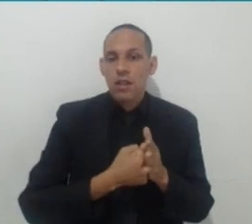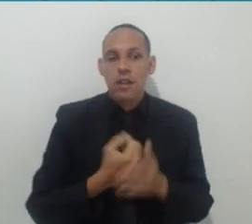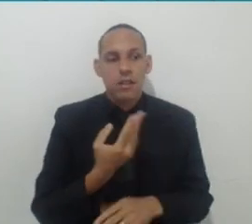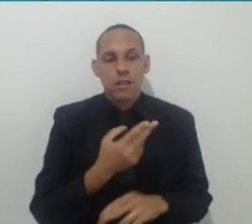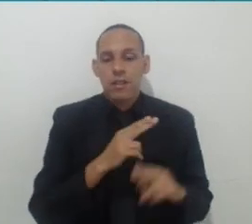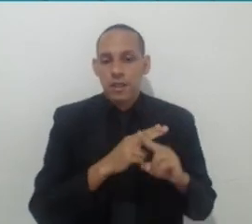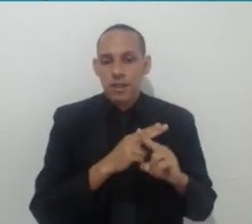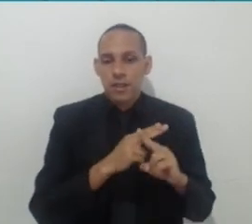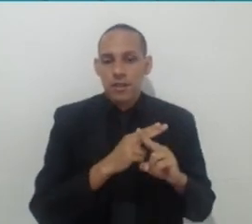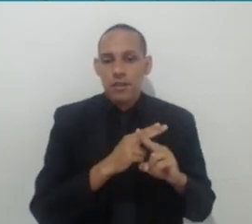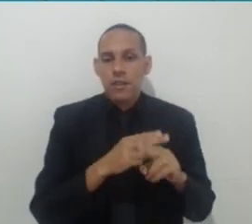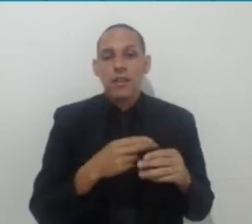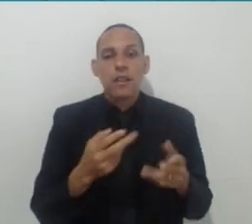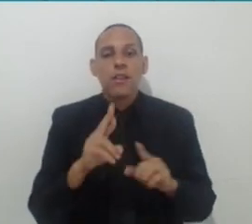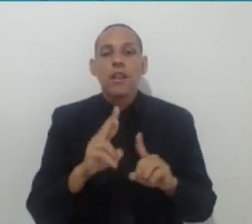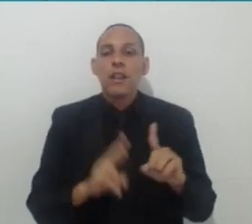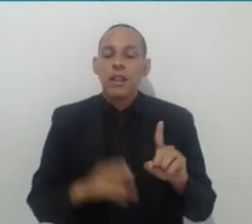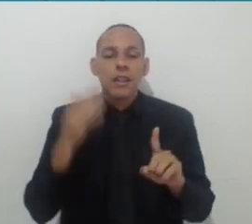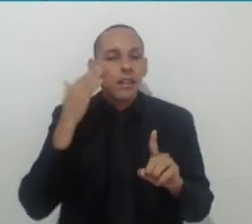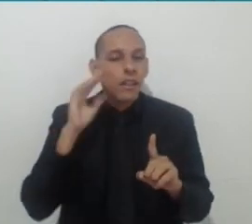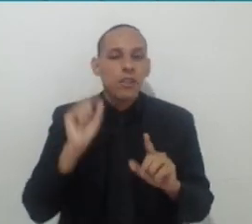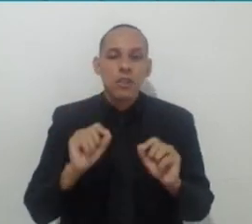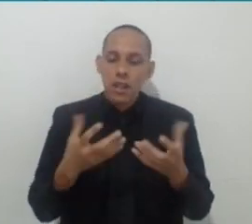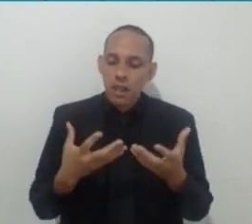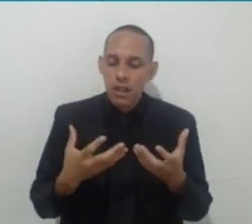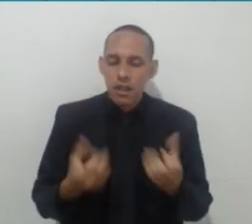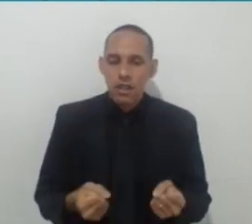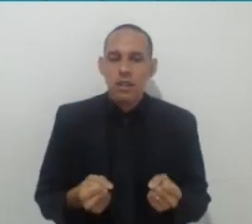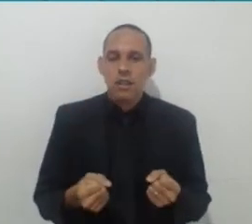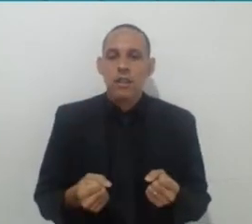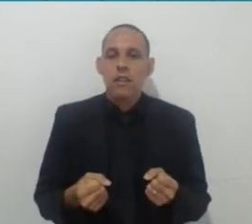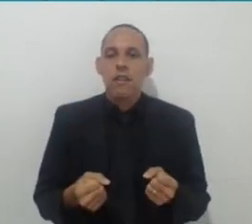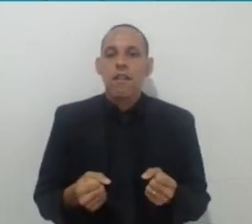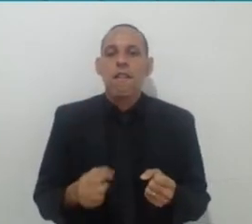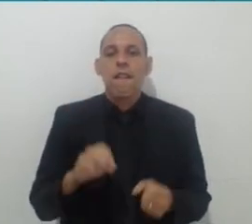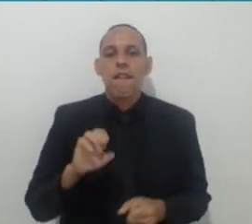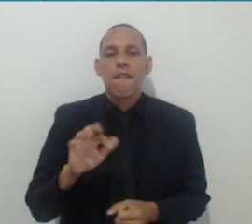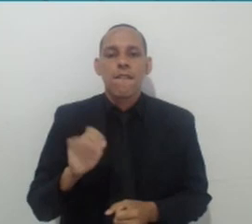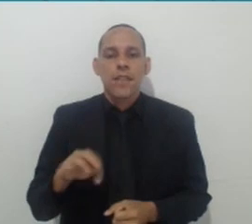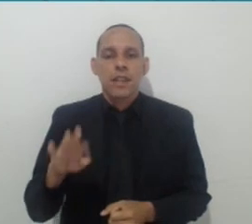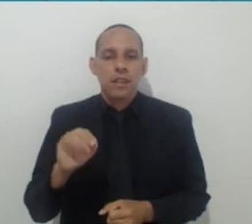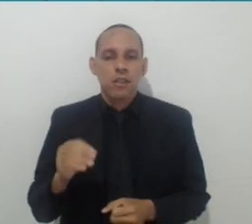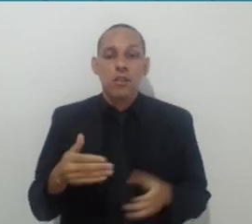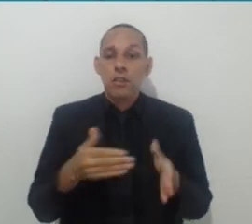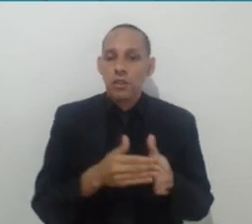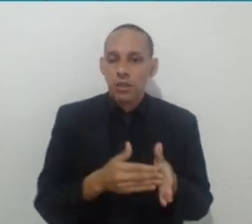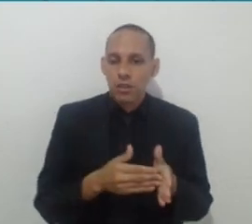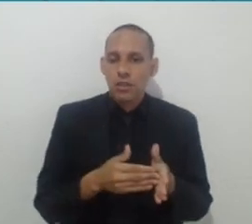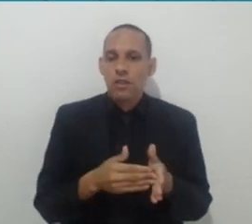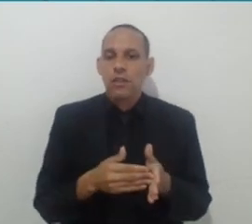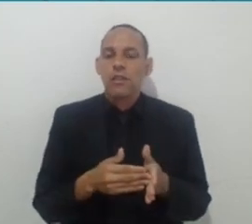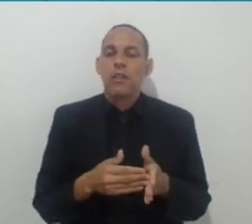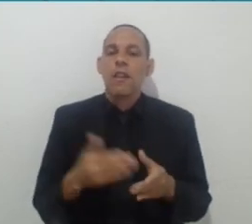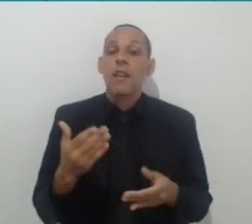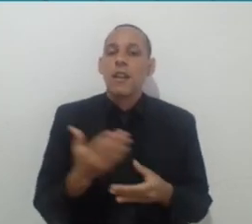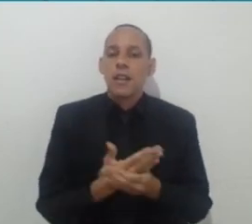O ilustre relator entendeu pelo deferimento da concessão de efeito suspensivo nesse mandado de segurança, determinando a suspensão do processo de